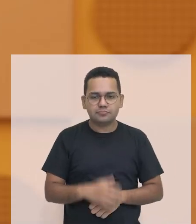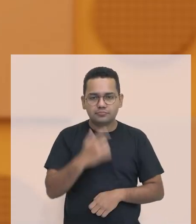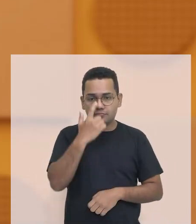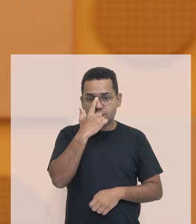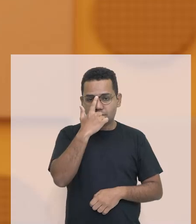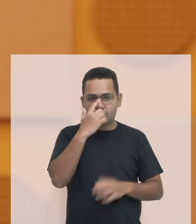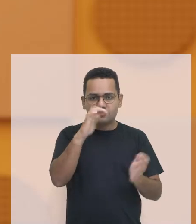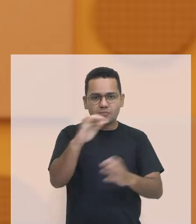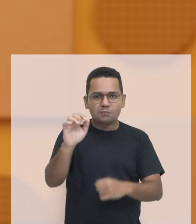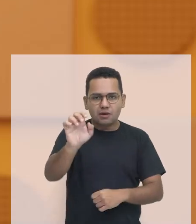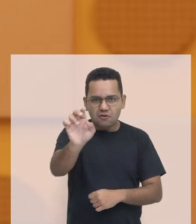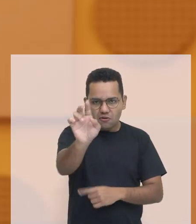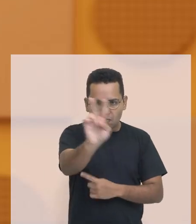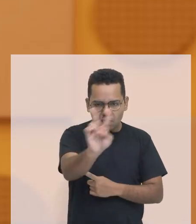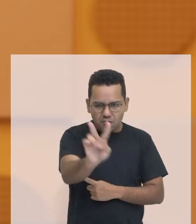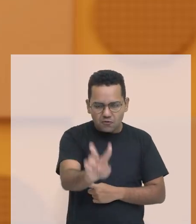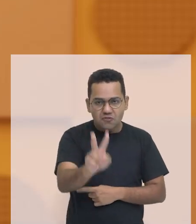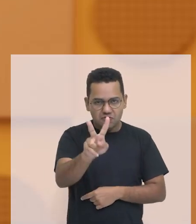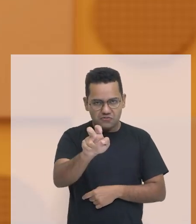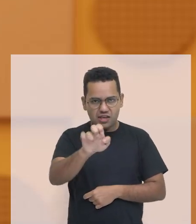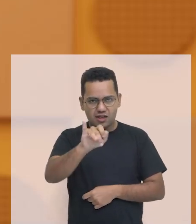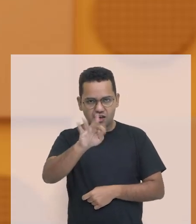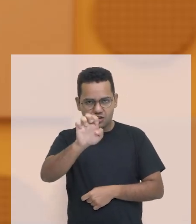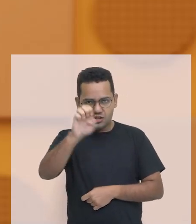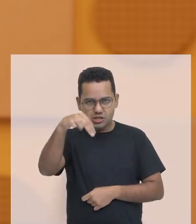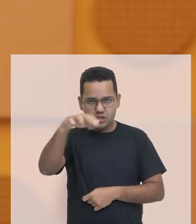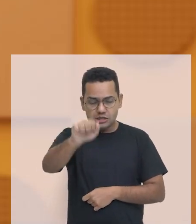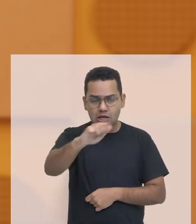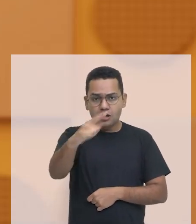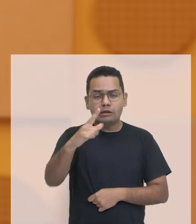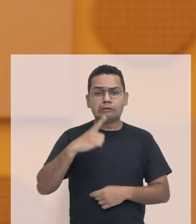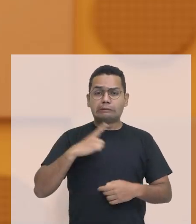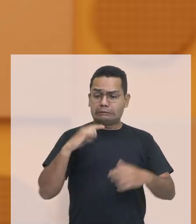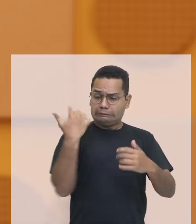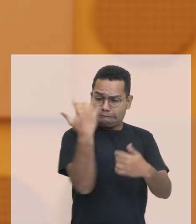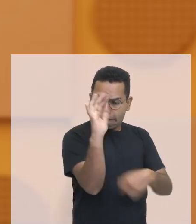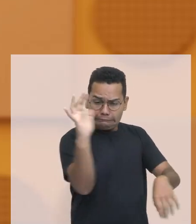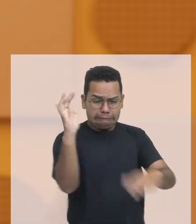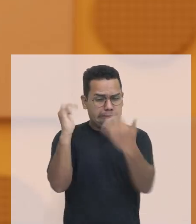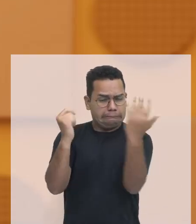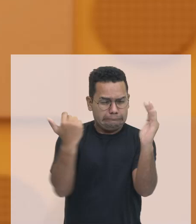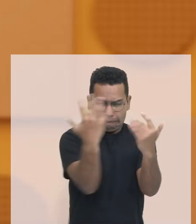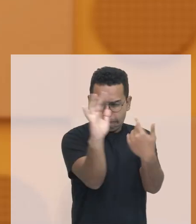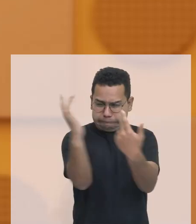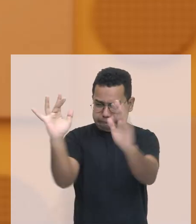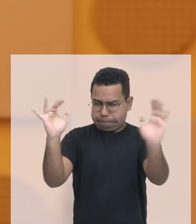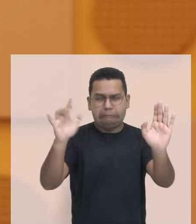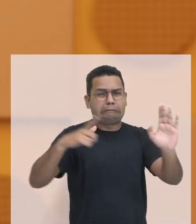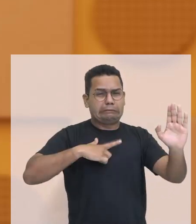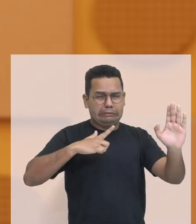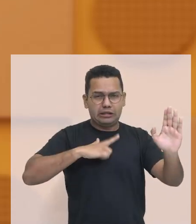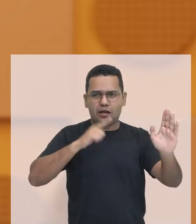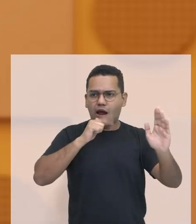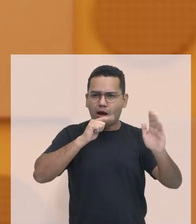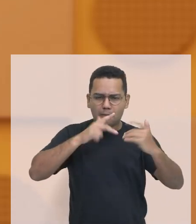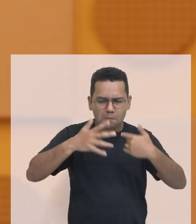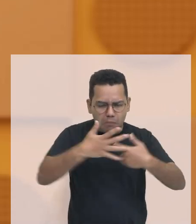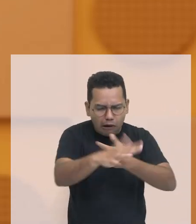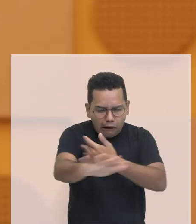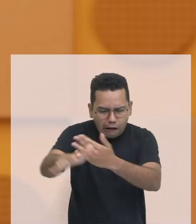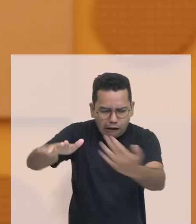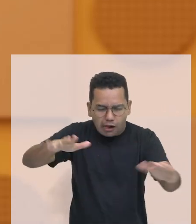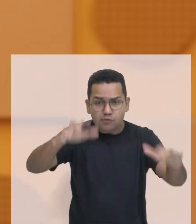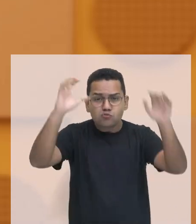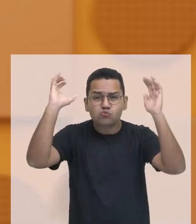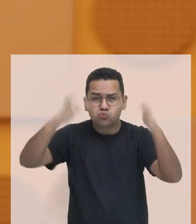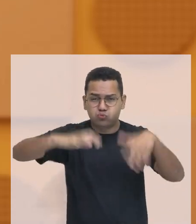uma floresta muito densa, muito úmida, e também havia ali a questão de muitas chuvas. Então, esse território,